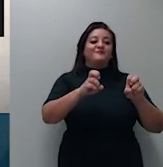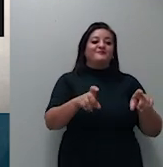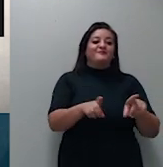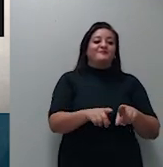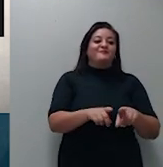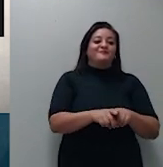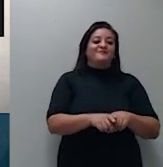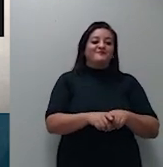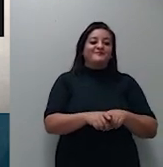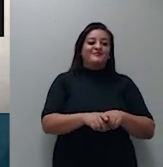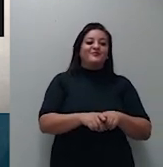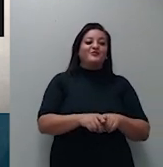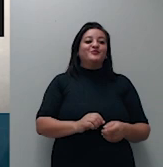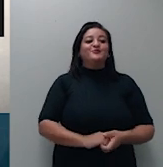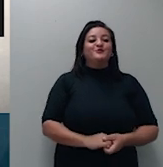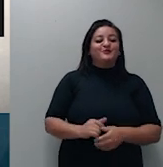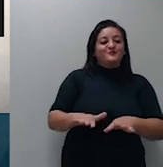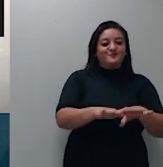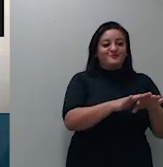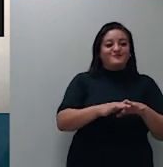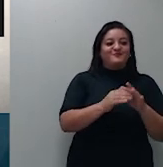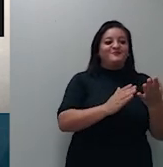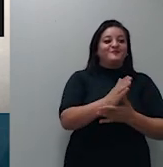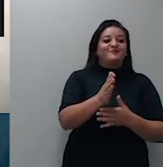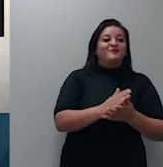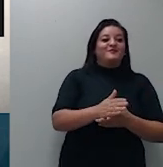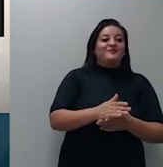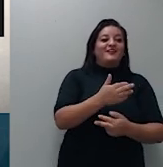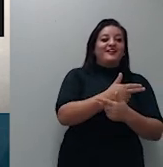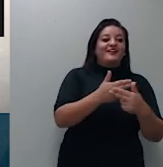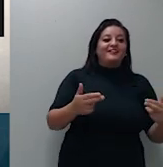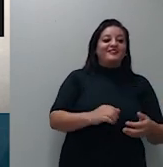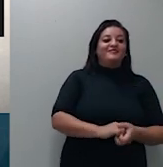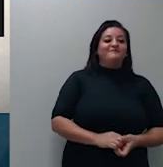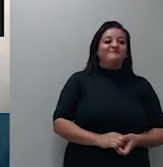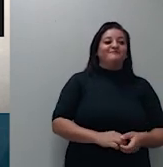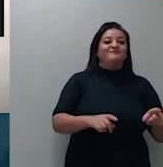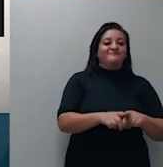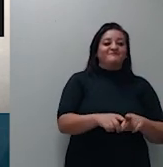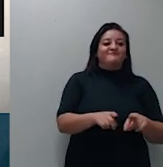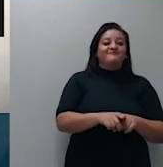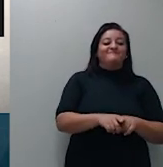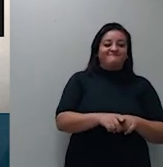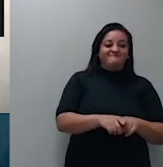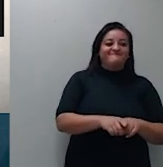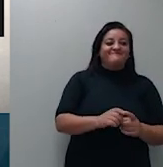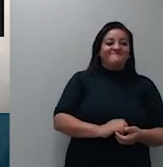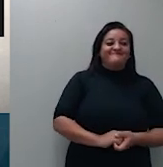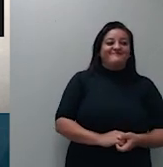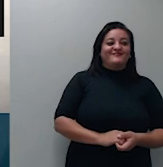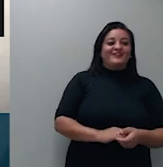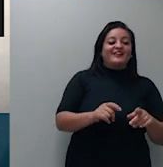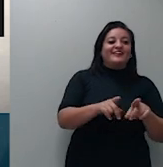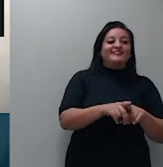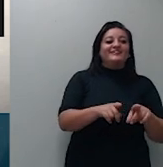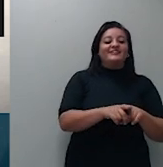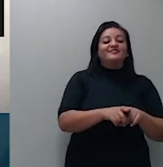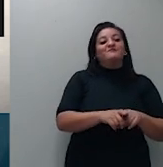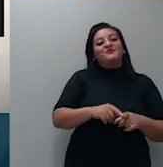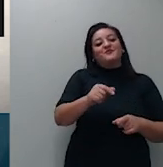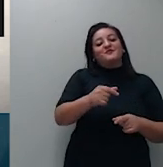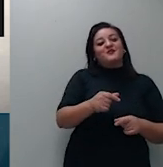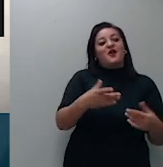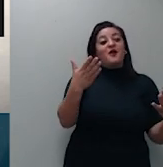direito a partilha do patrimônio adquirido no período considerou essa matéria adquirido